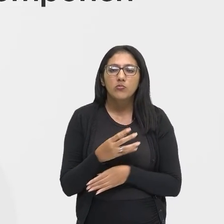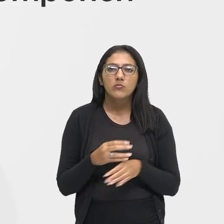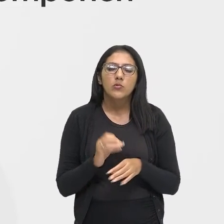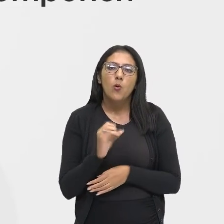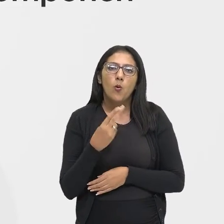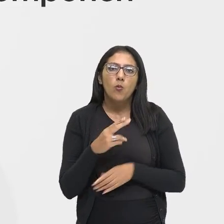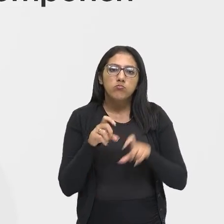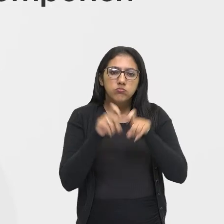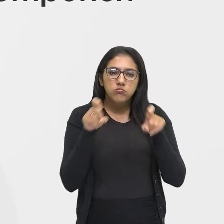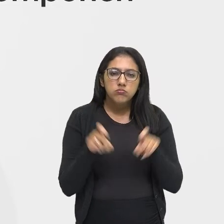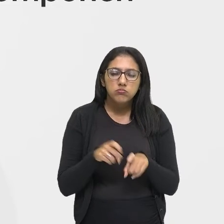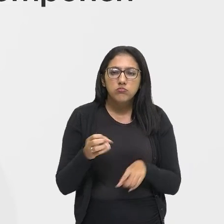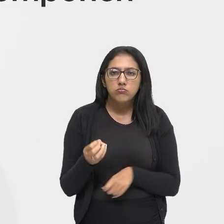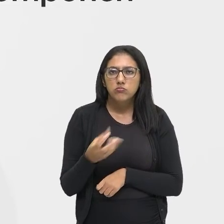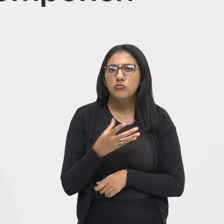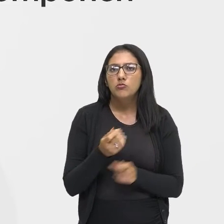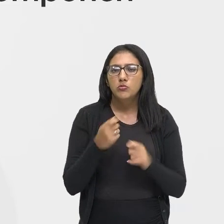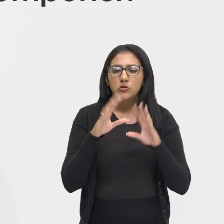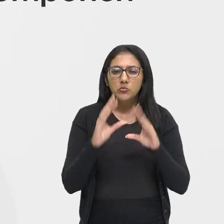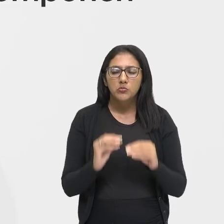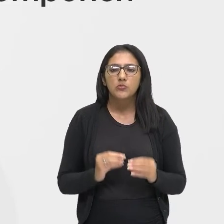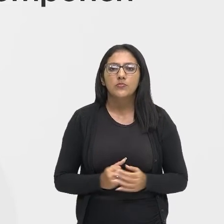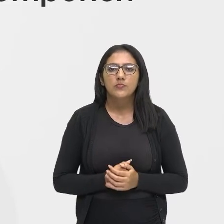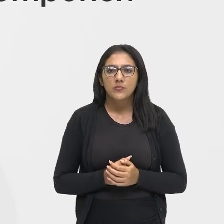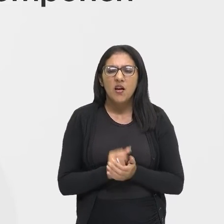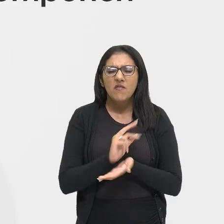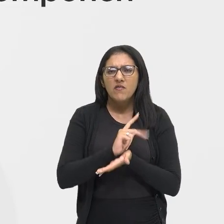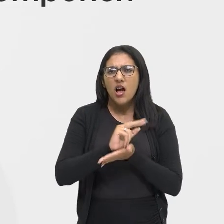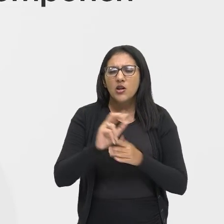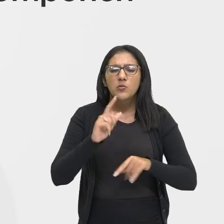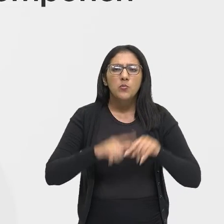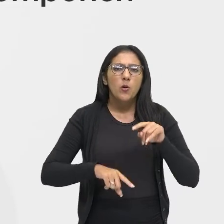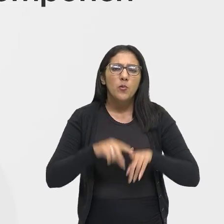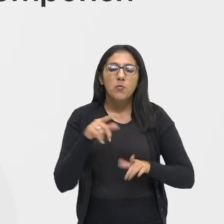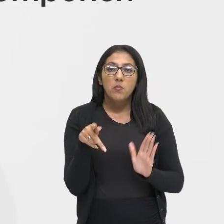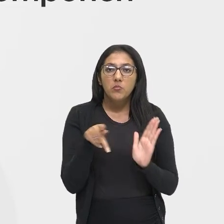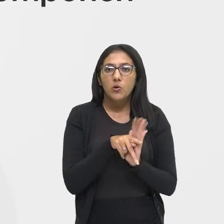já existe, ok? E o que a gente tem que fazer?